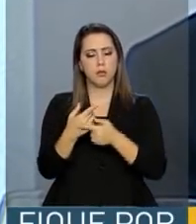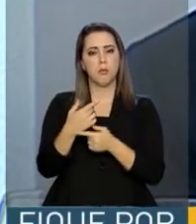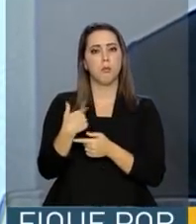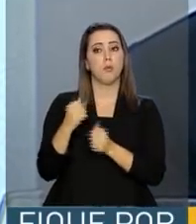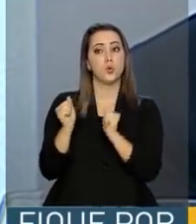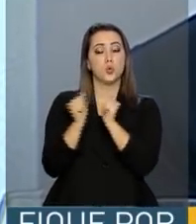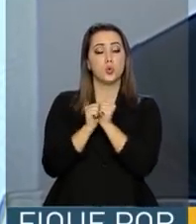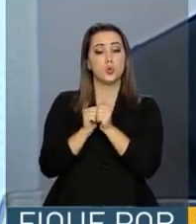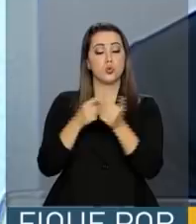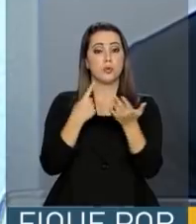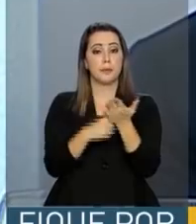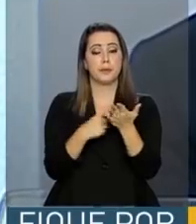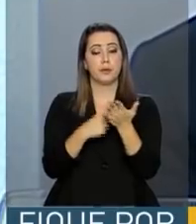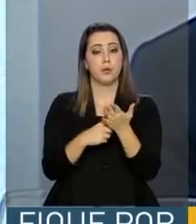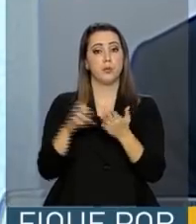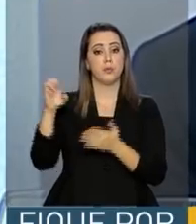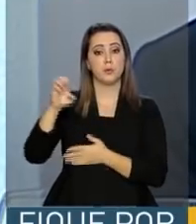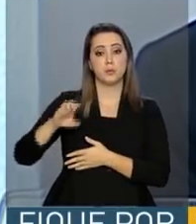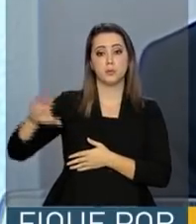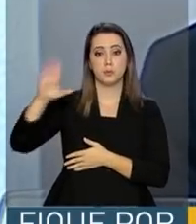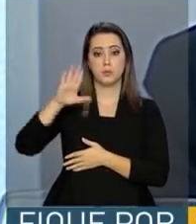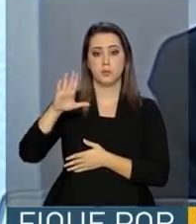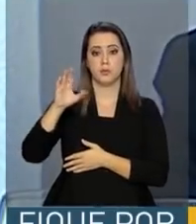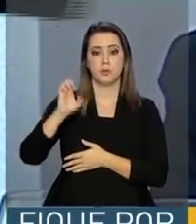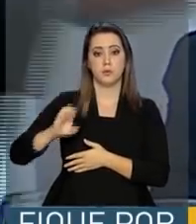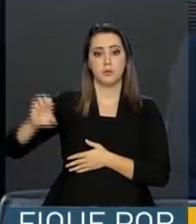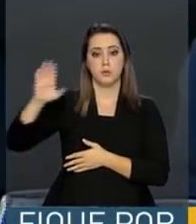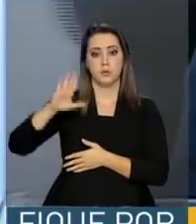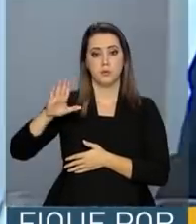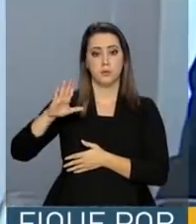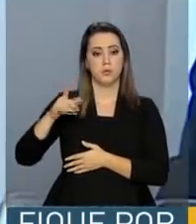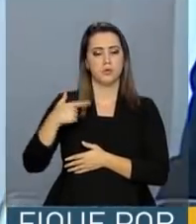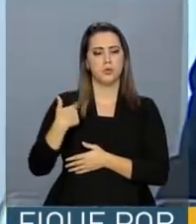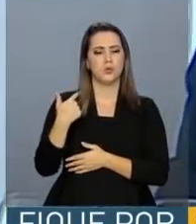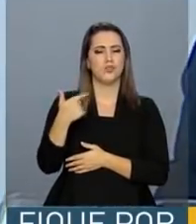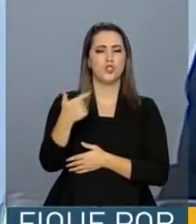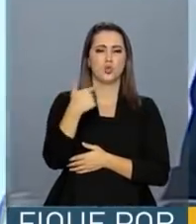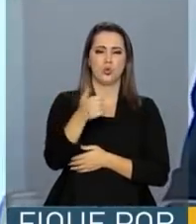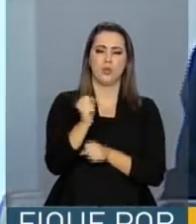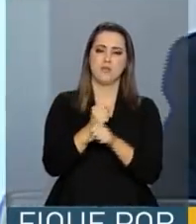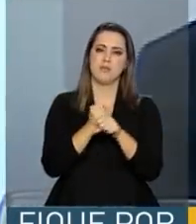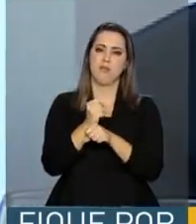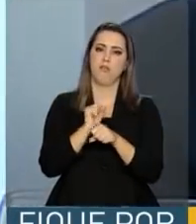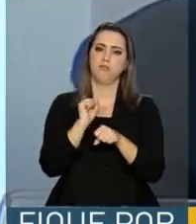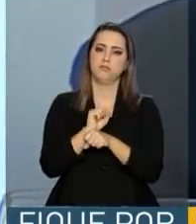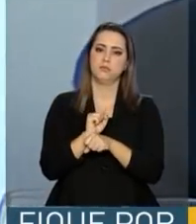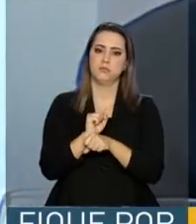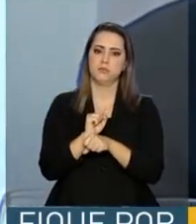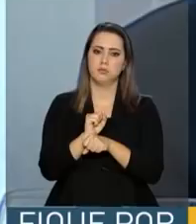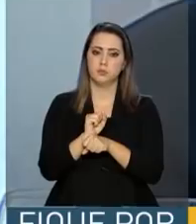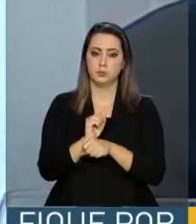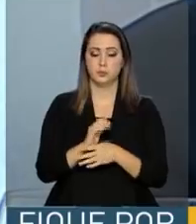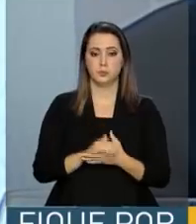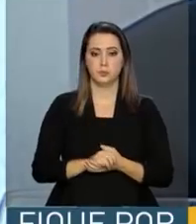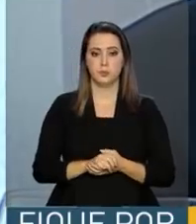22 anos são 22 anos que se busca fazer isso e não se consegue e agora nós estamos em